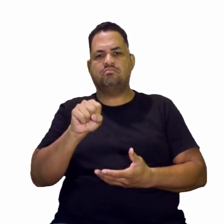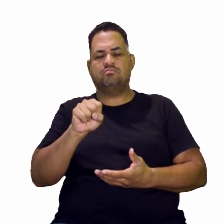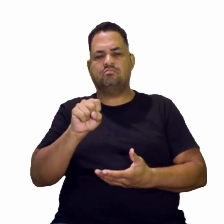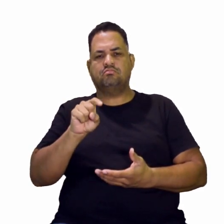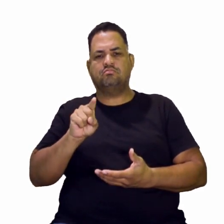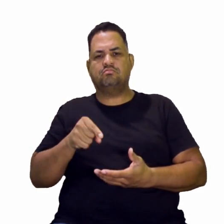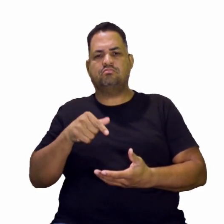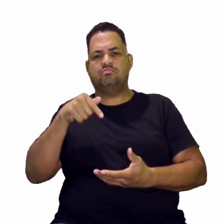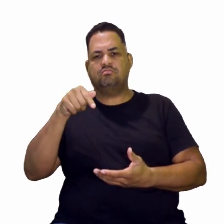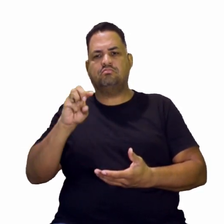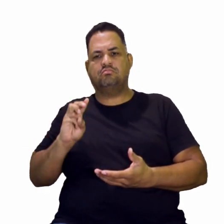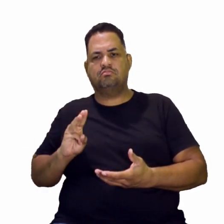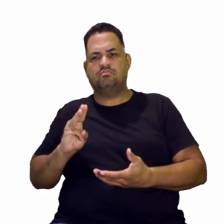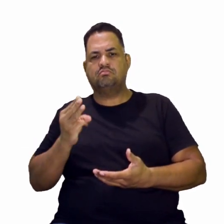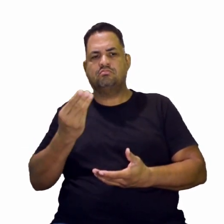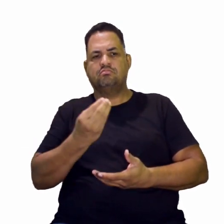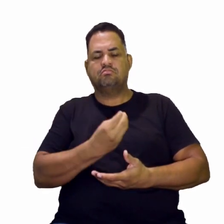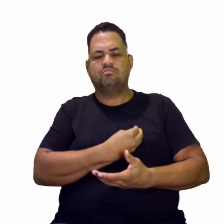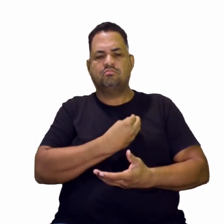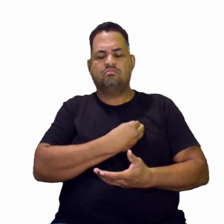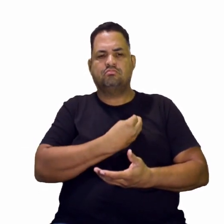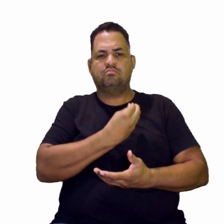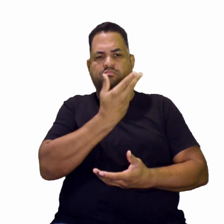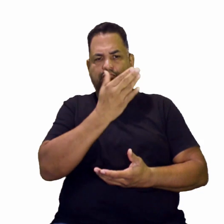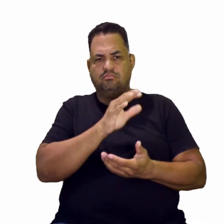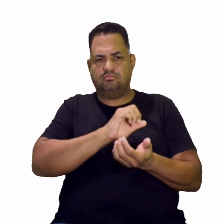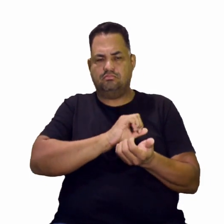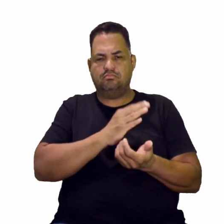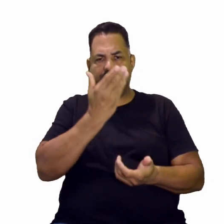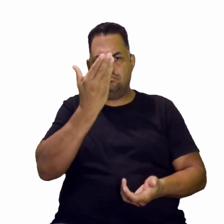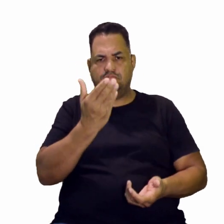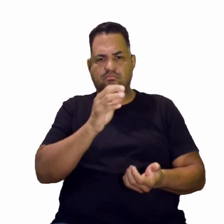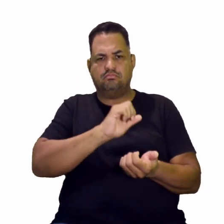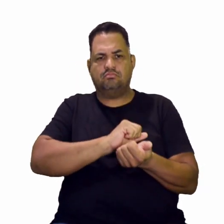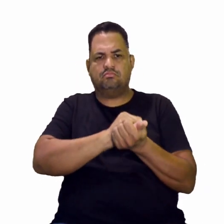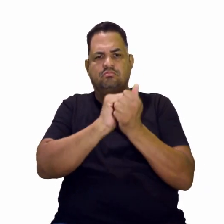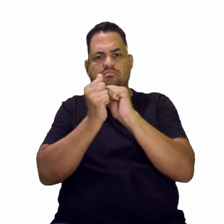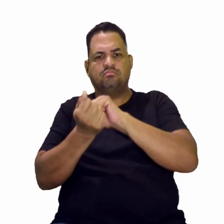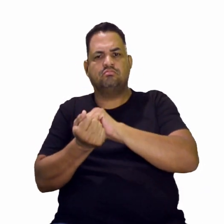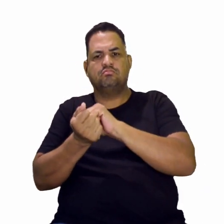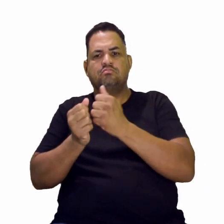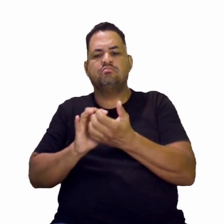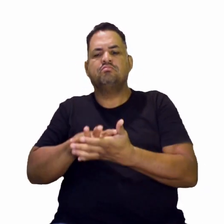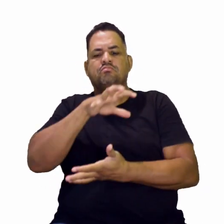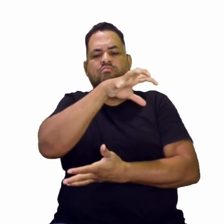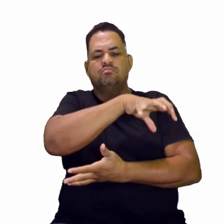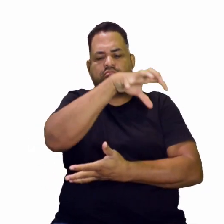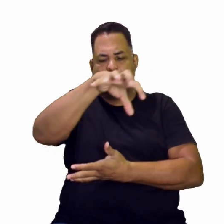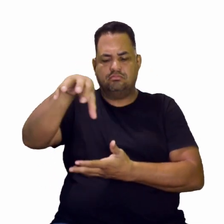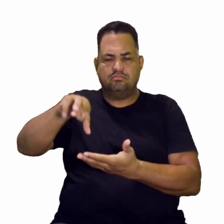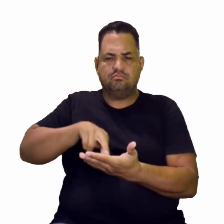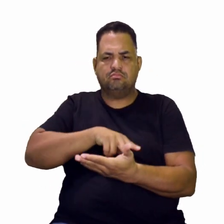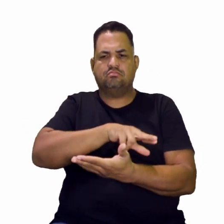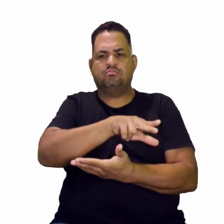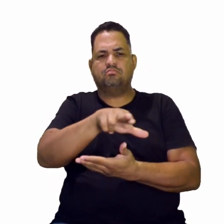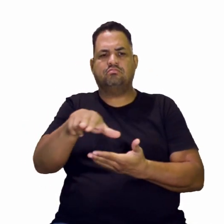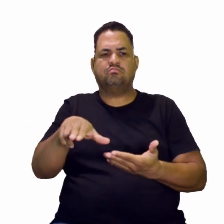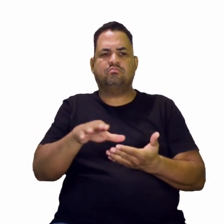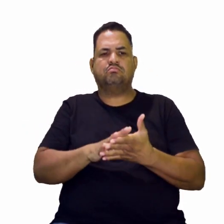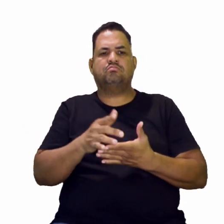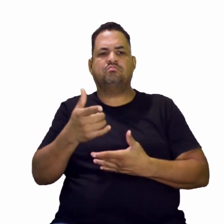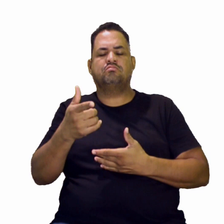de 8,7 milhões de seres vivos, tá bom? Adaptados aos mais diversos ambientes